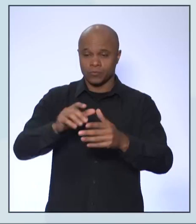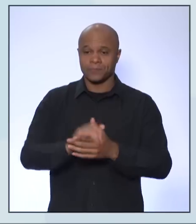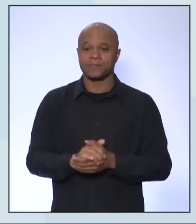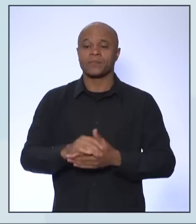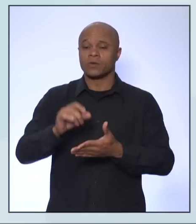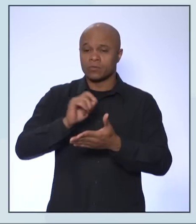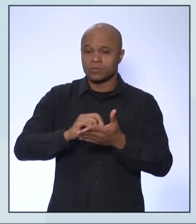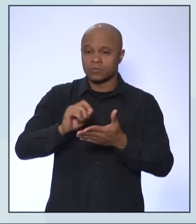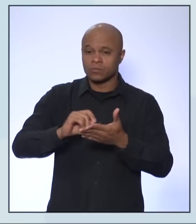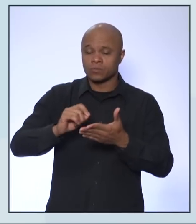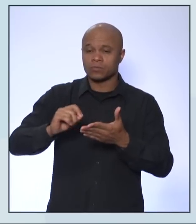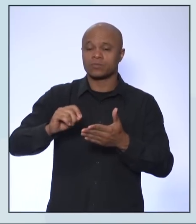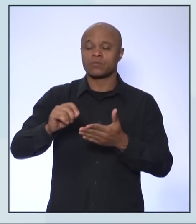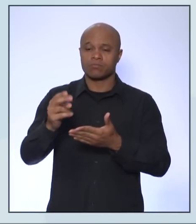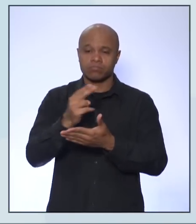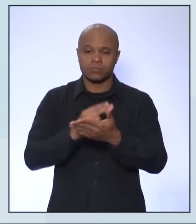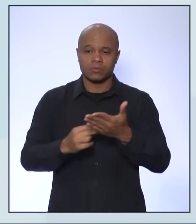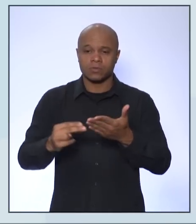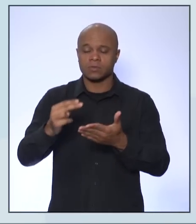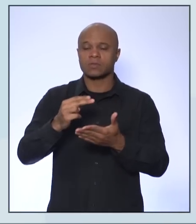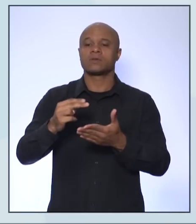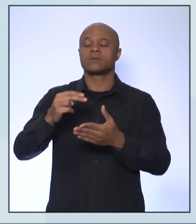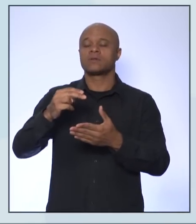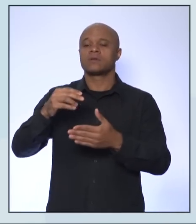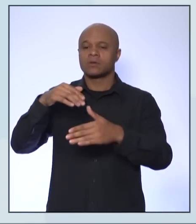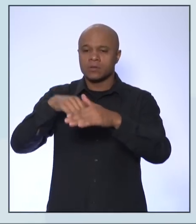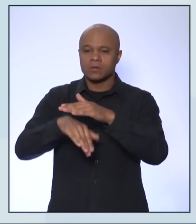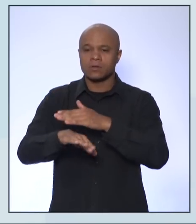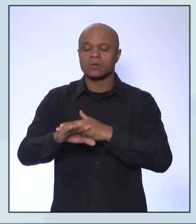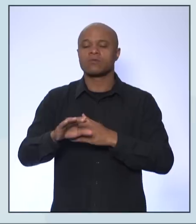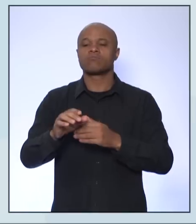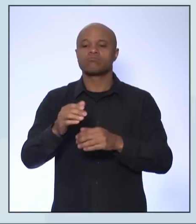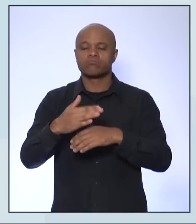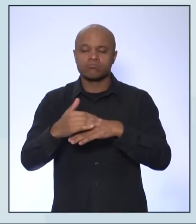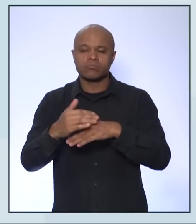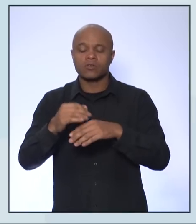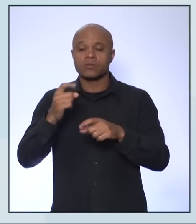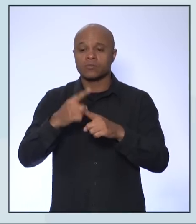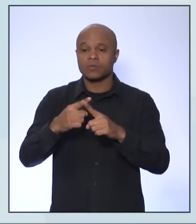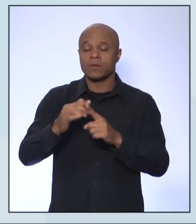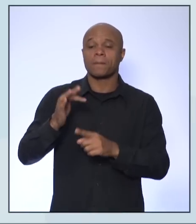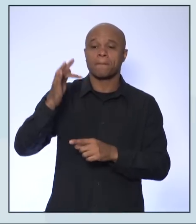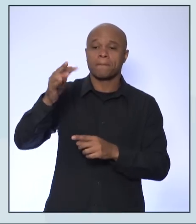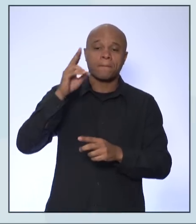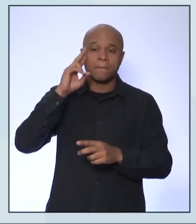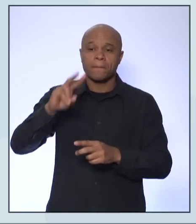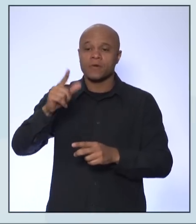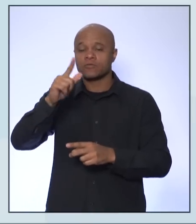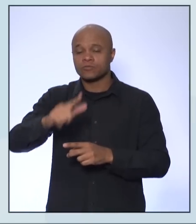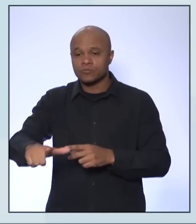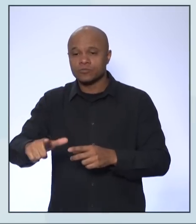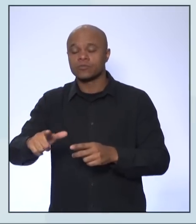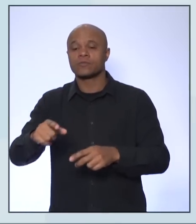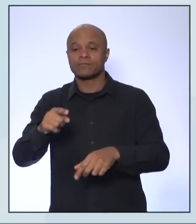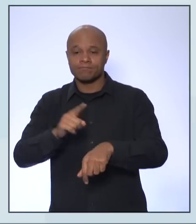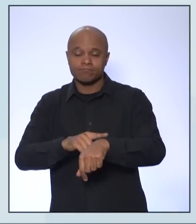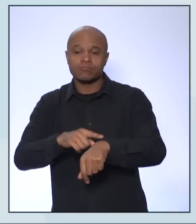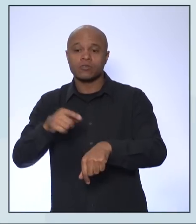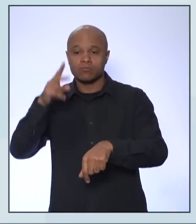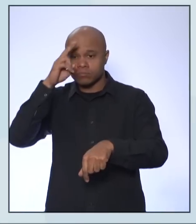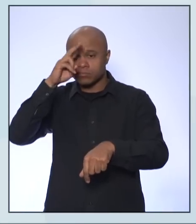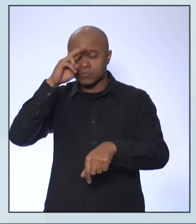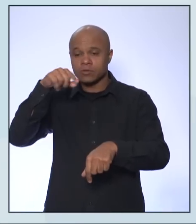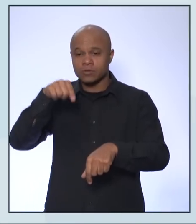com carinho essa fonte escrita, pois ela será a sua visão pessoal sobre esse momento histórico que estamos